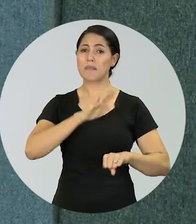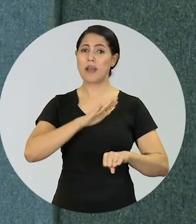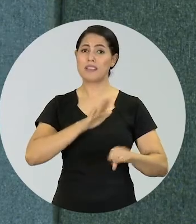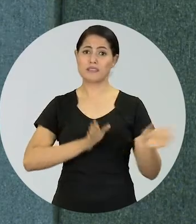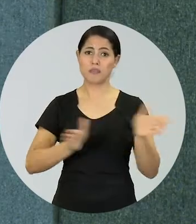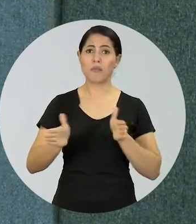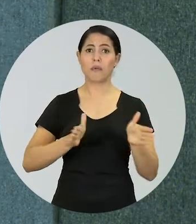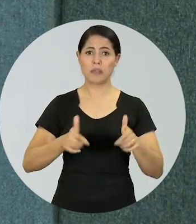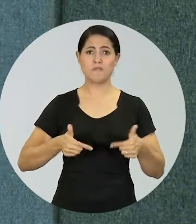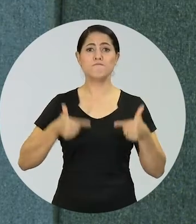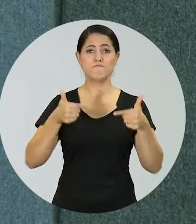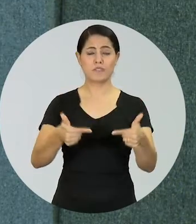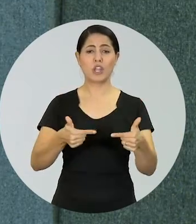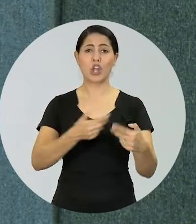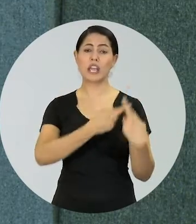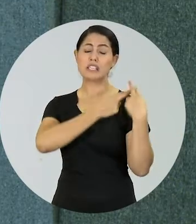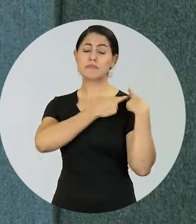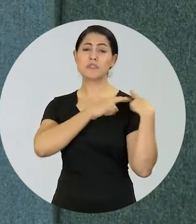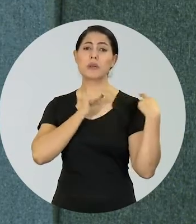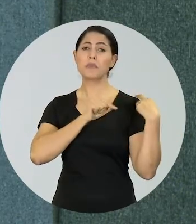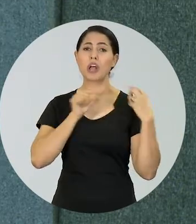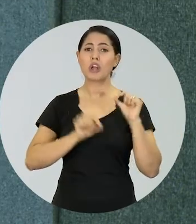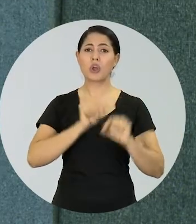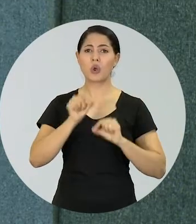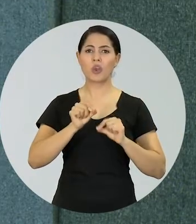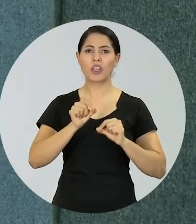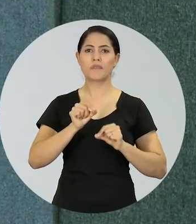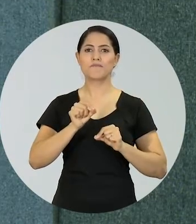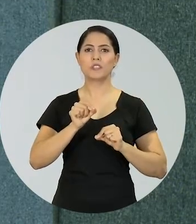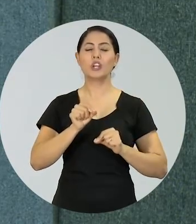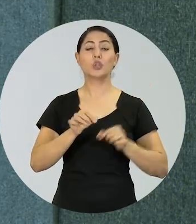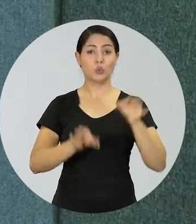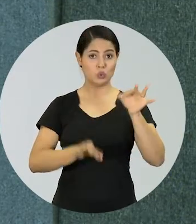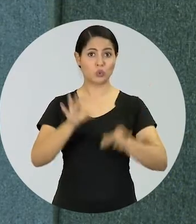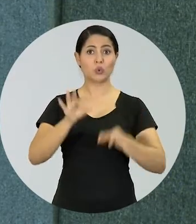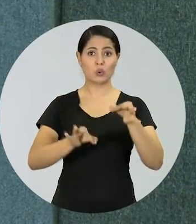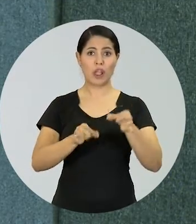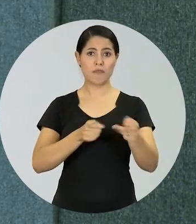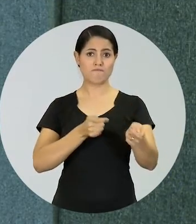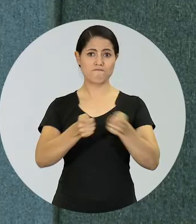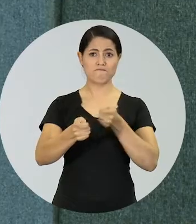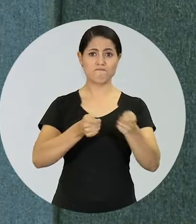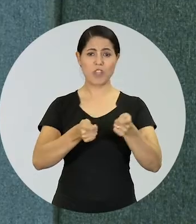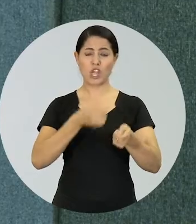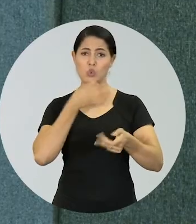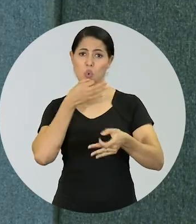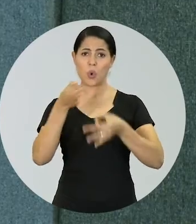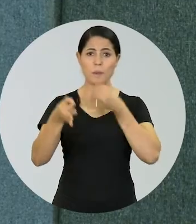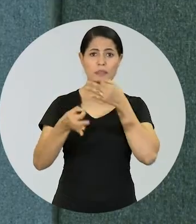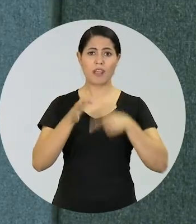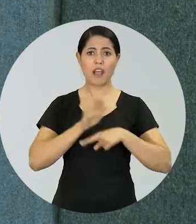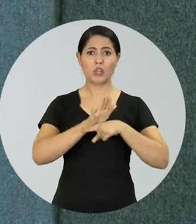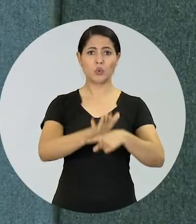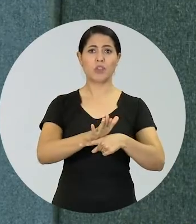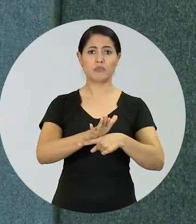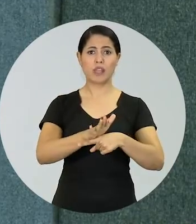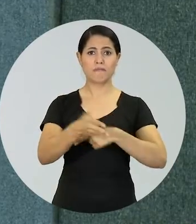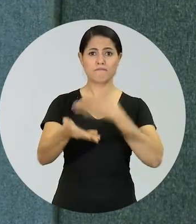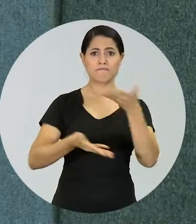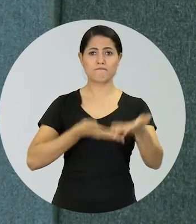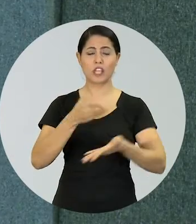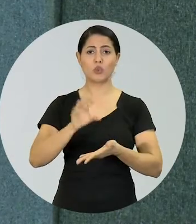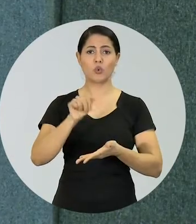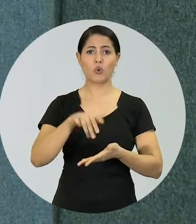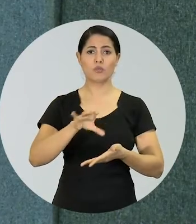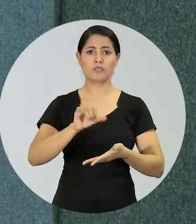deverei exercer no momento do meu cargo. Responsabilidade essa, no julgar, no opinar, no controlar, no contribuir e